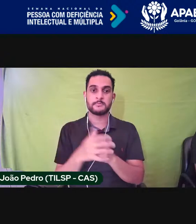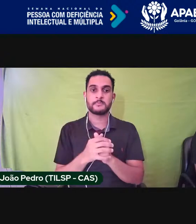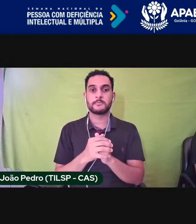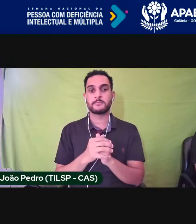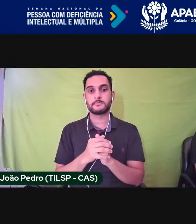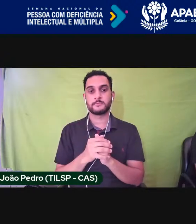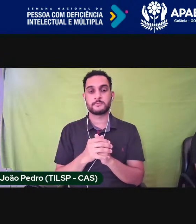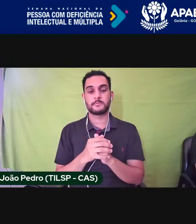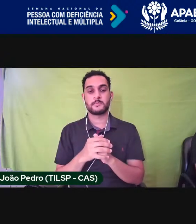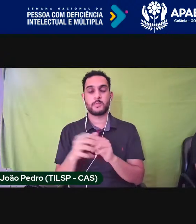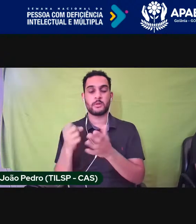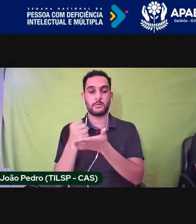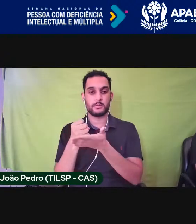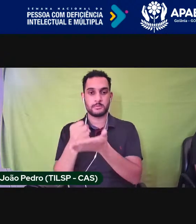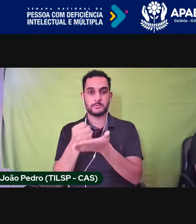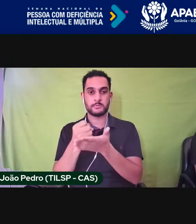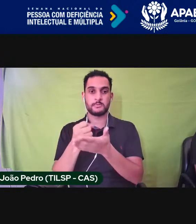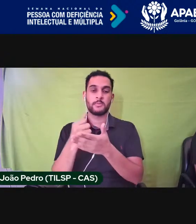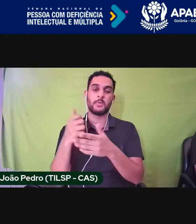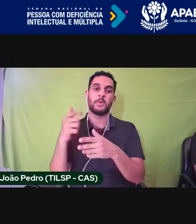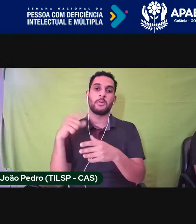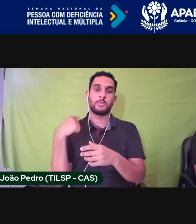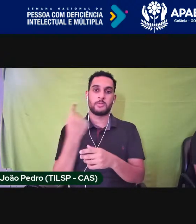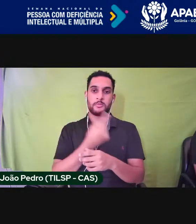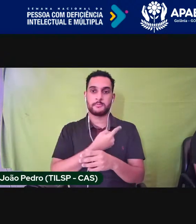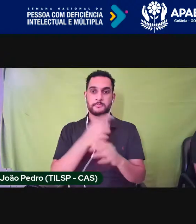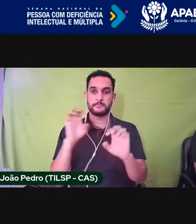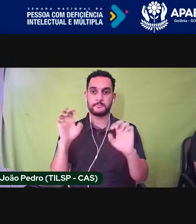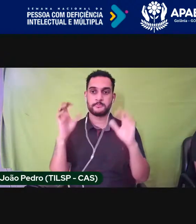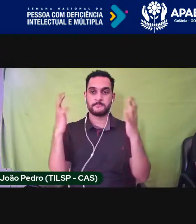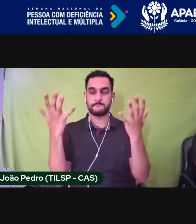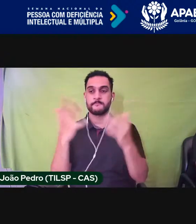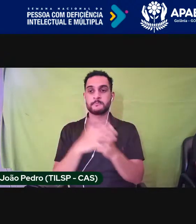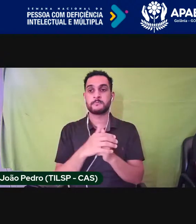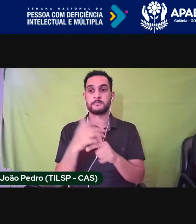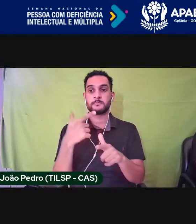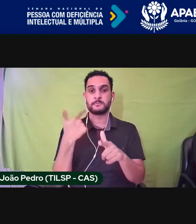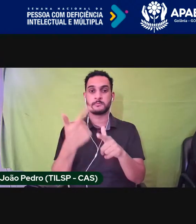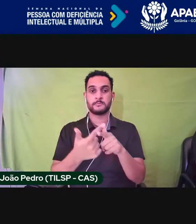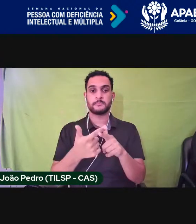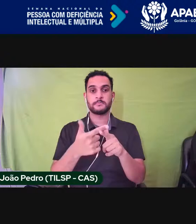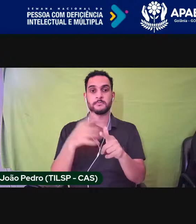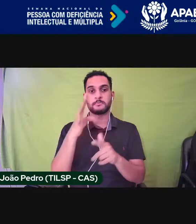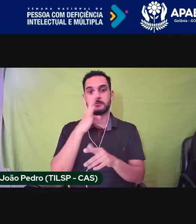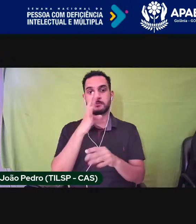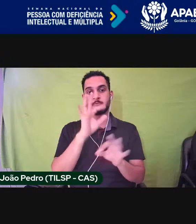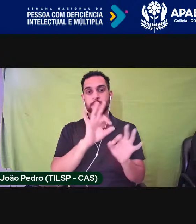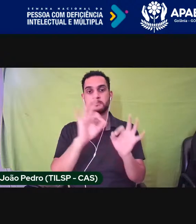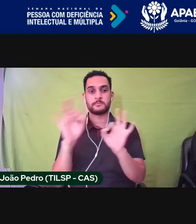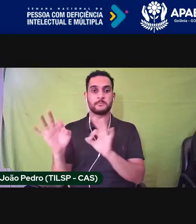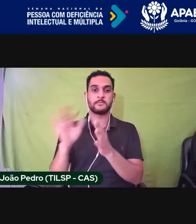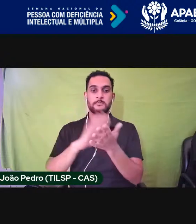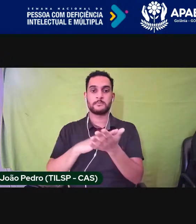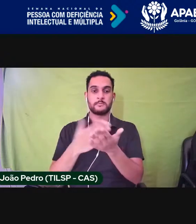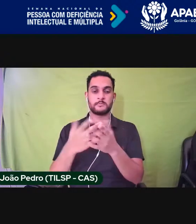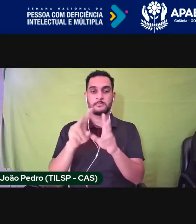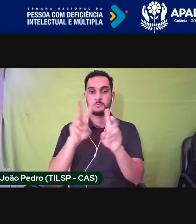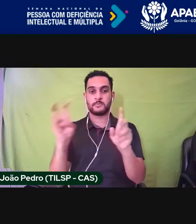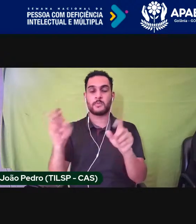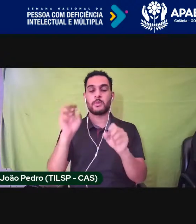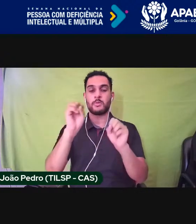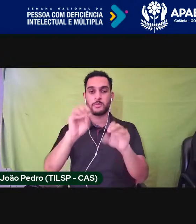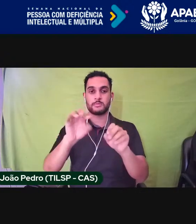que apoia o nosso evento. A seguir, assistiremos à palestra A Educação que Transforma